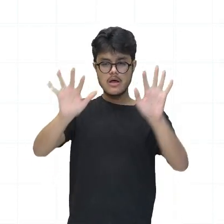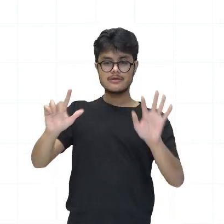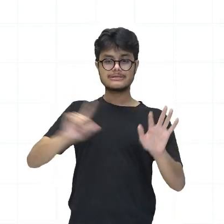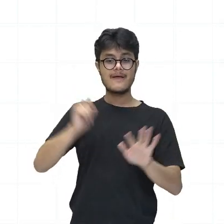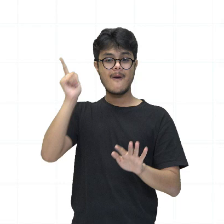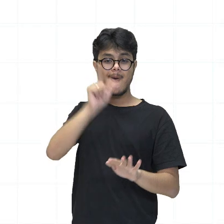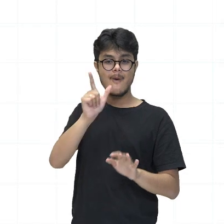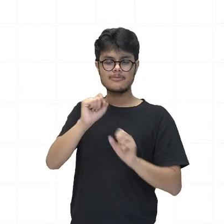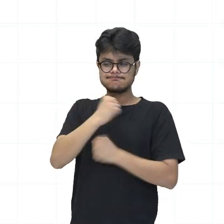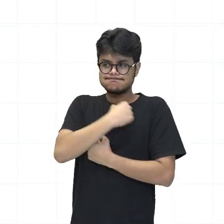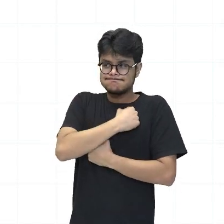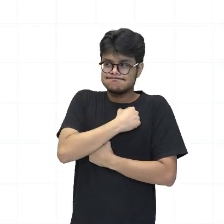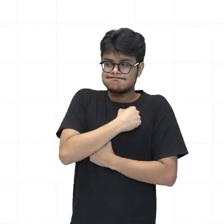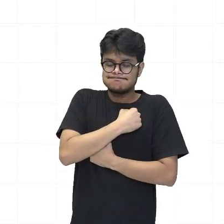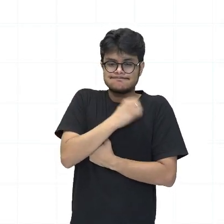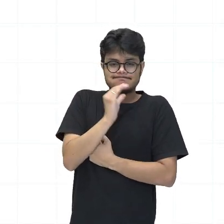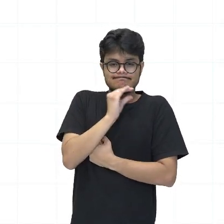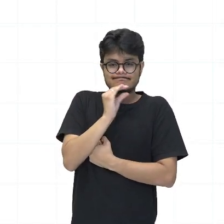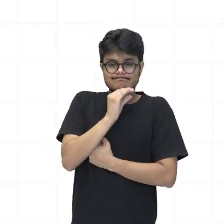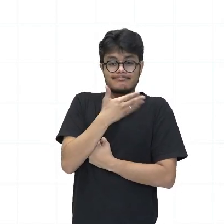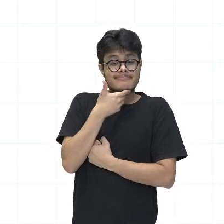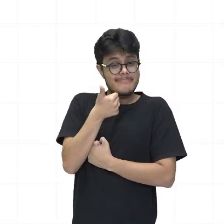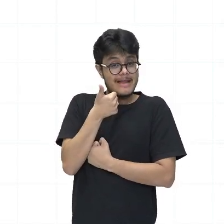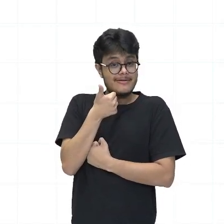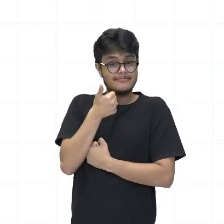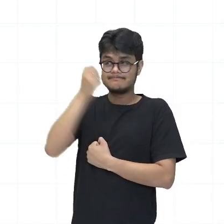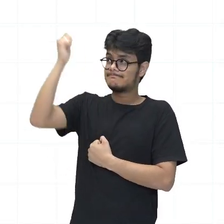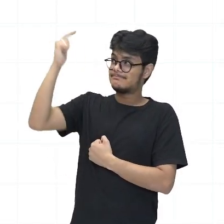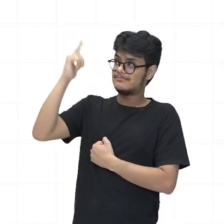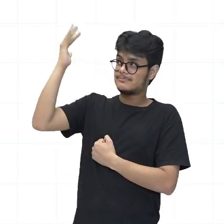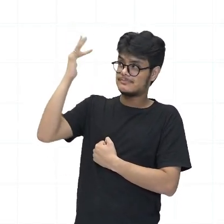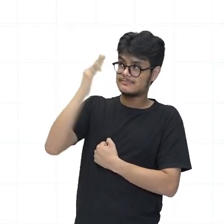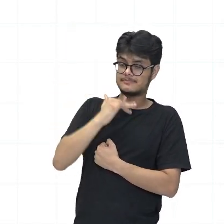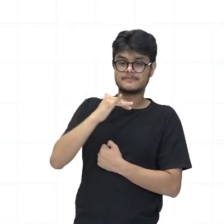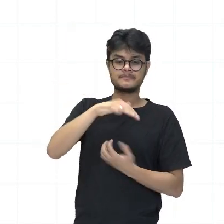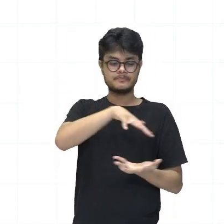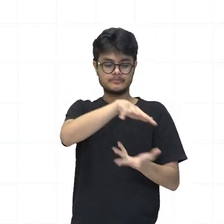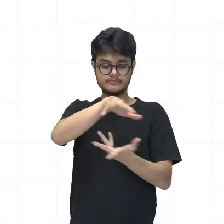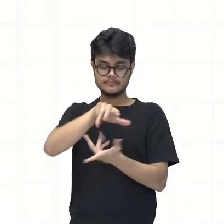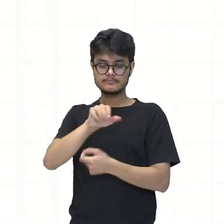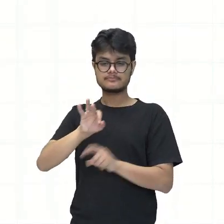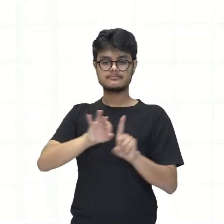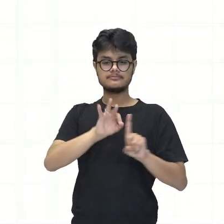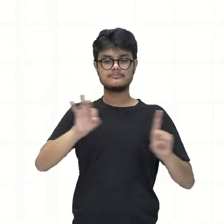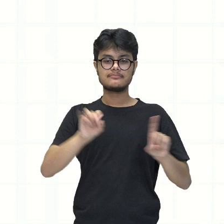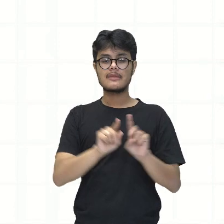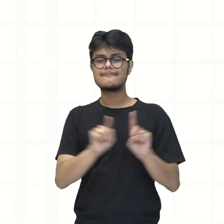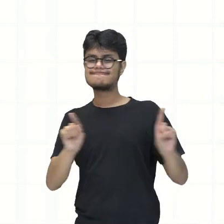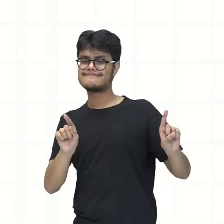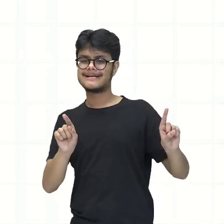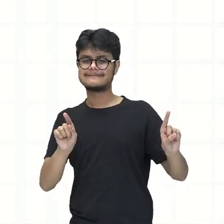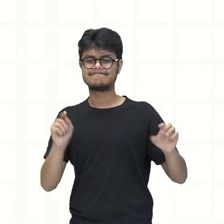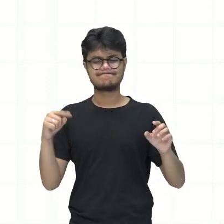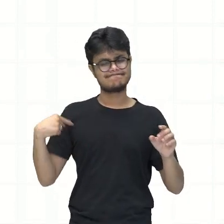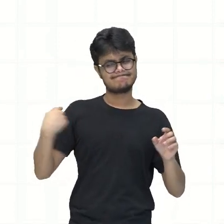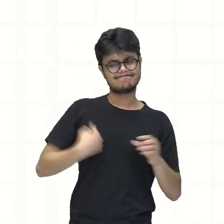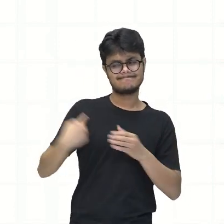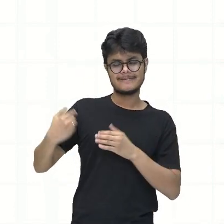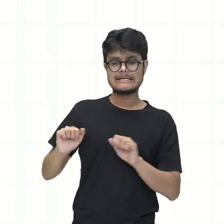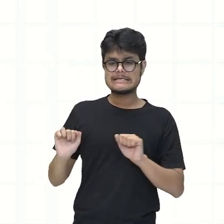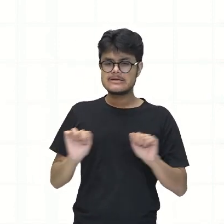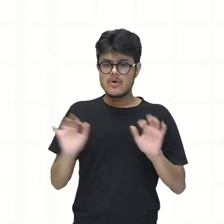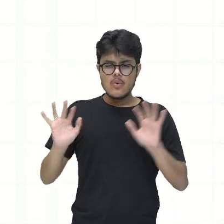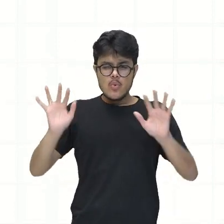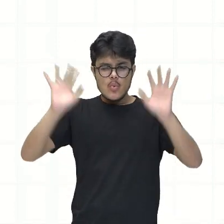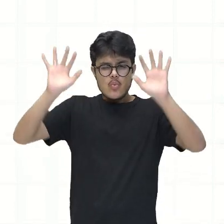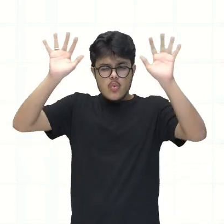conseguiam reter um pouco dessa radiação e aquecer o nosso planeta. O grande problema é que se a gente